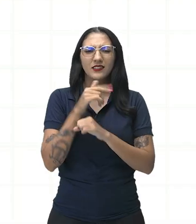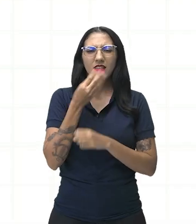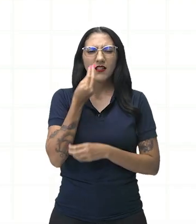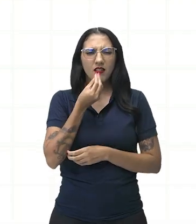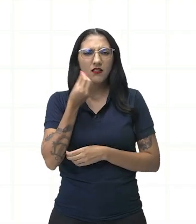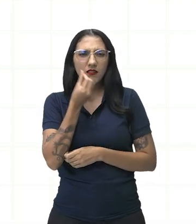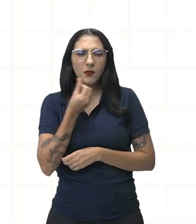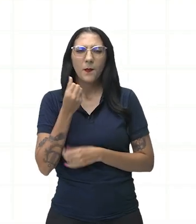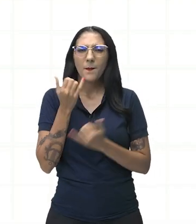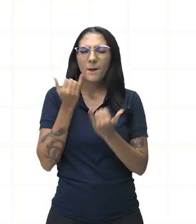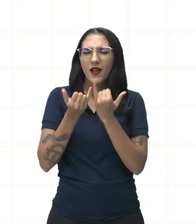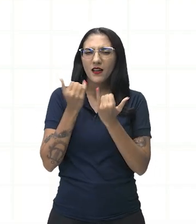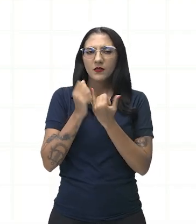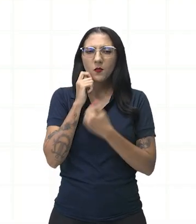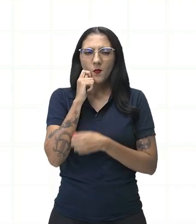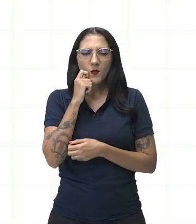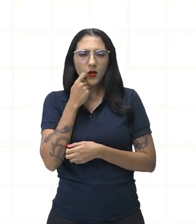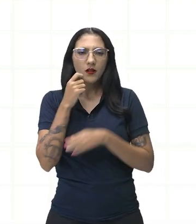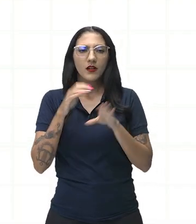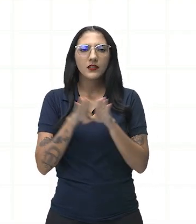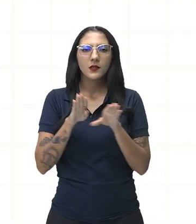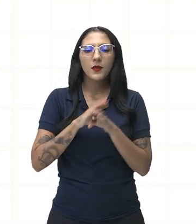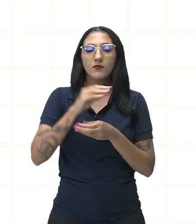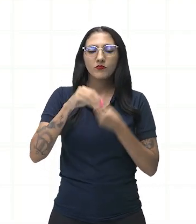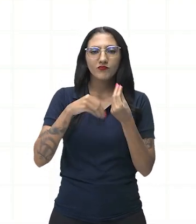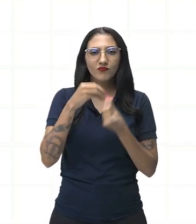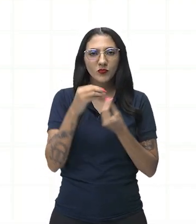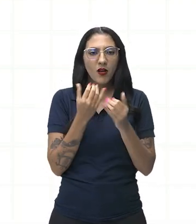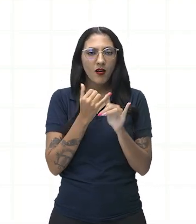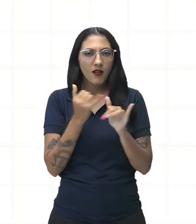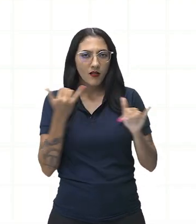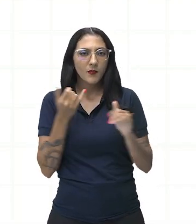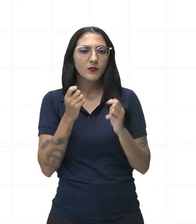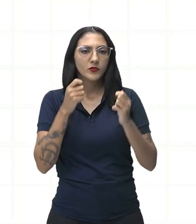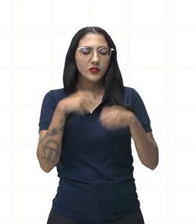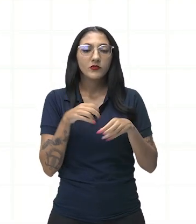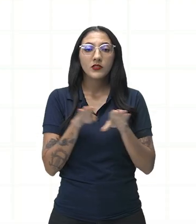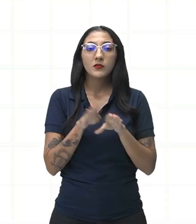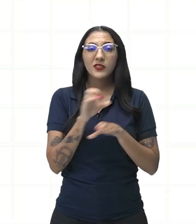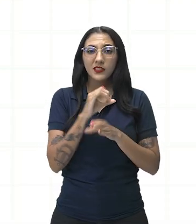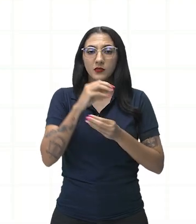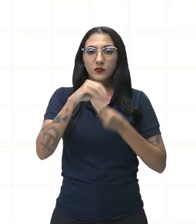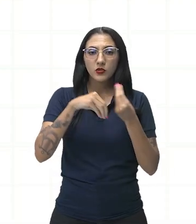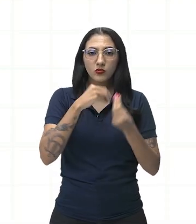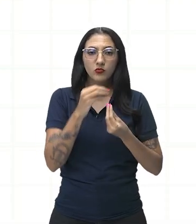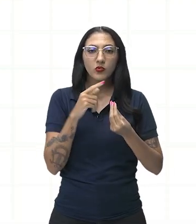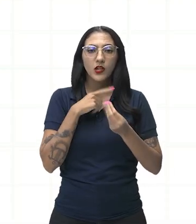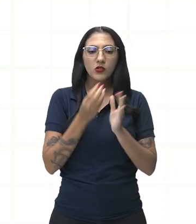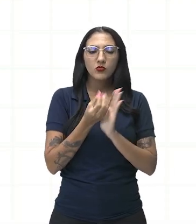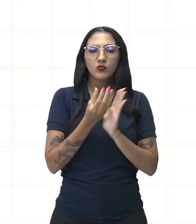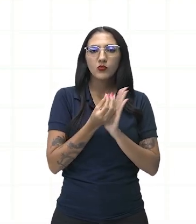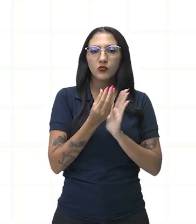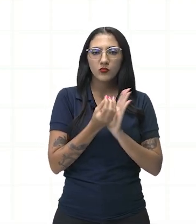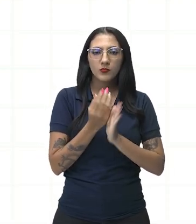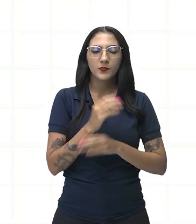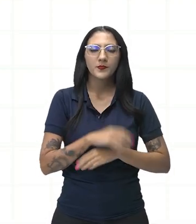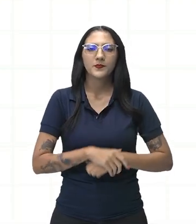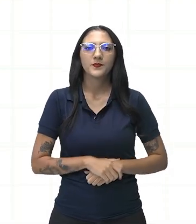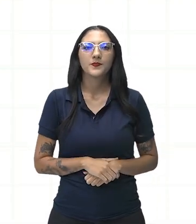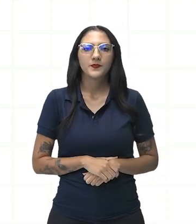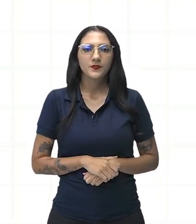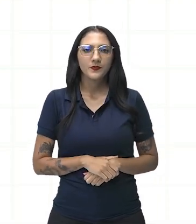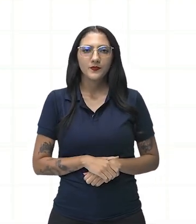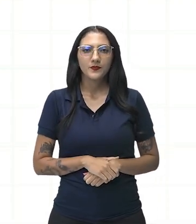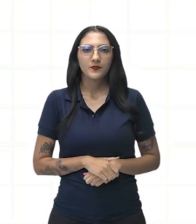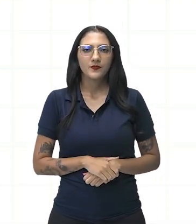bem eletricidade em meio aquoso e quando eles reagem com uma base, formam um sal e uma água.